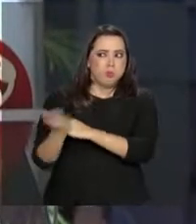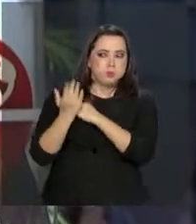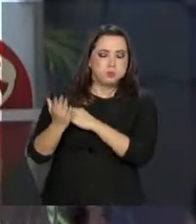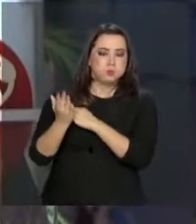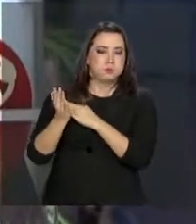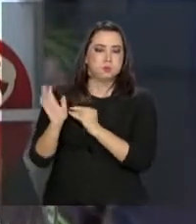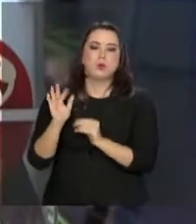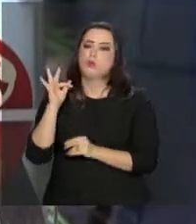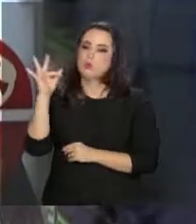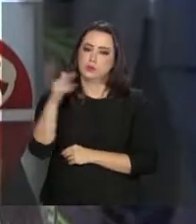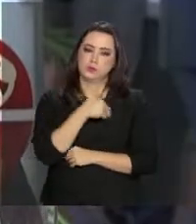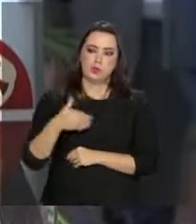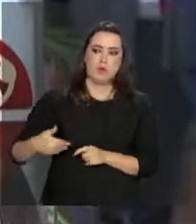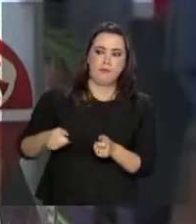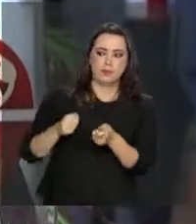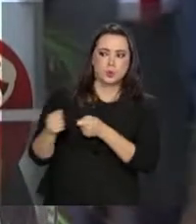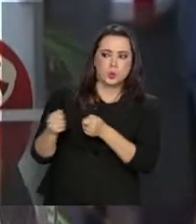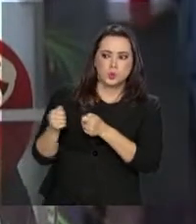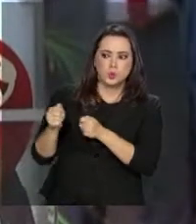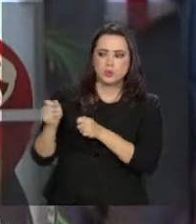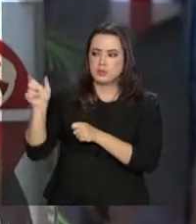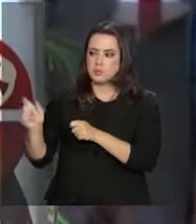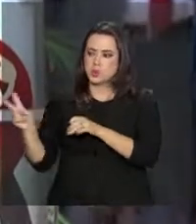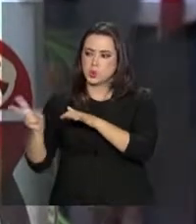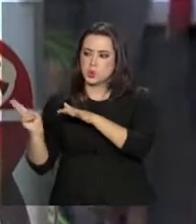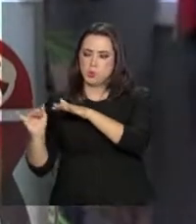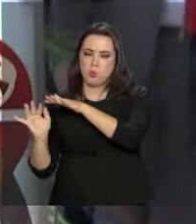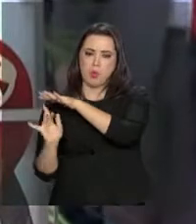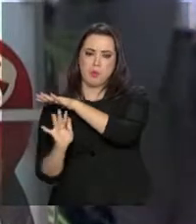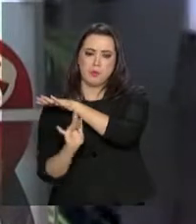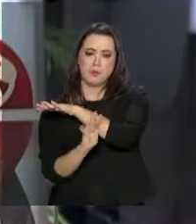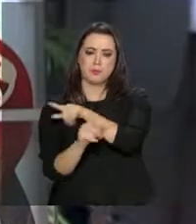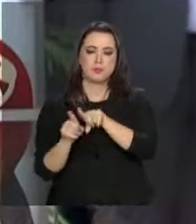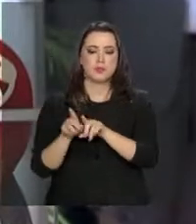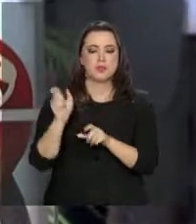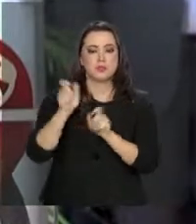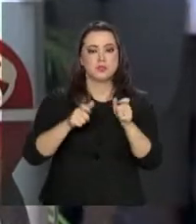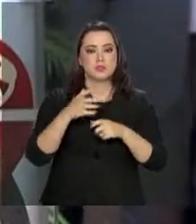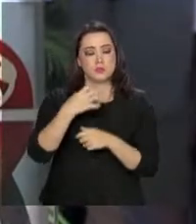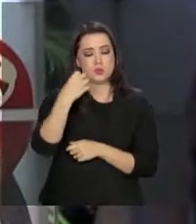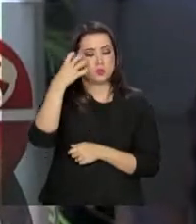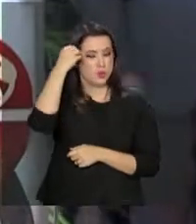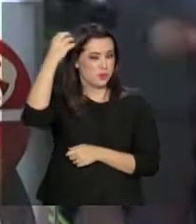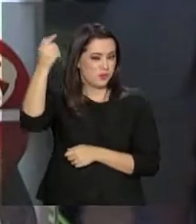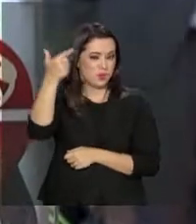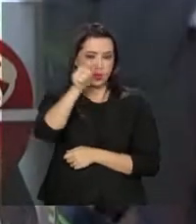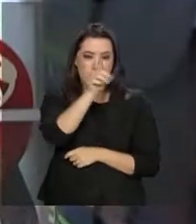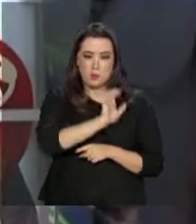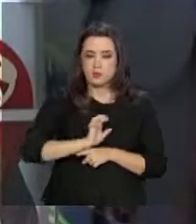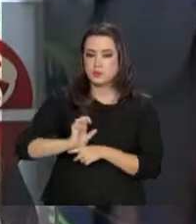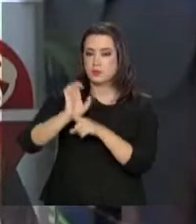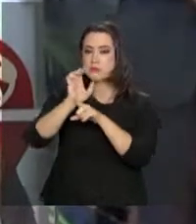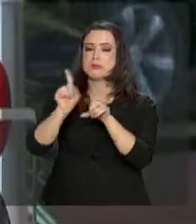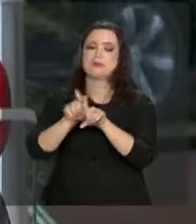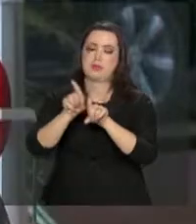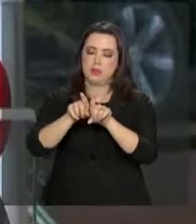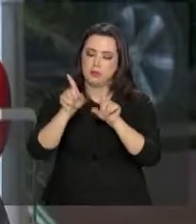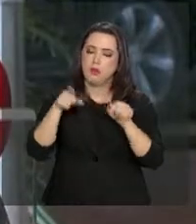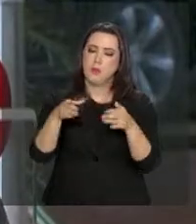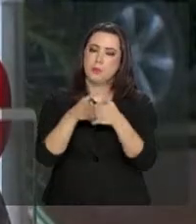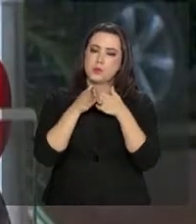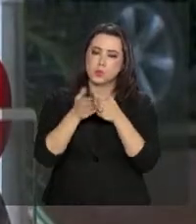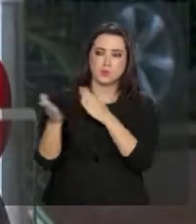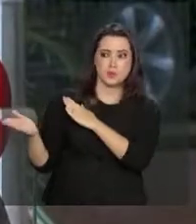no controle dos venezuelanos e da interiorização do venezuelano venezuelano no brasil também foi